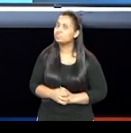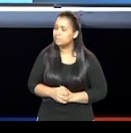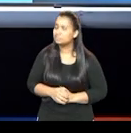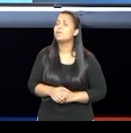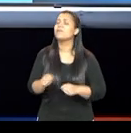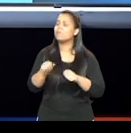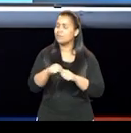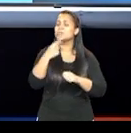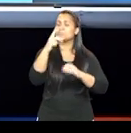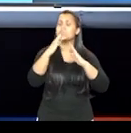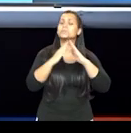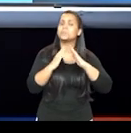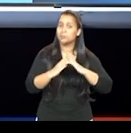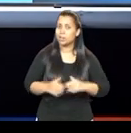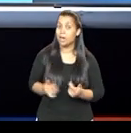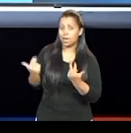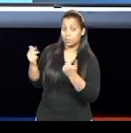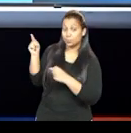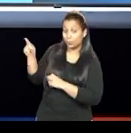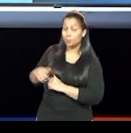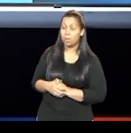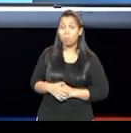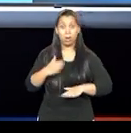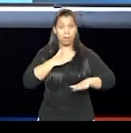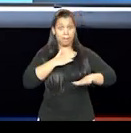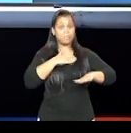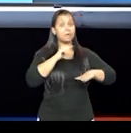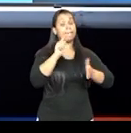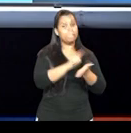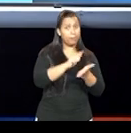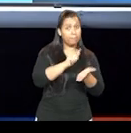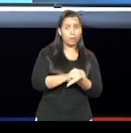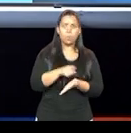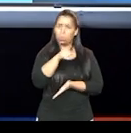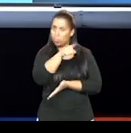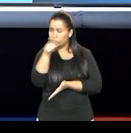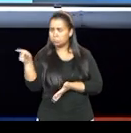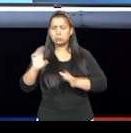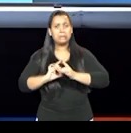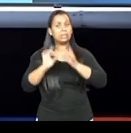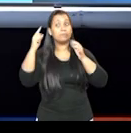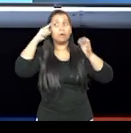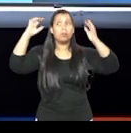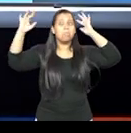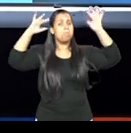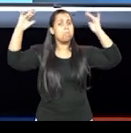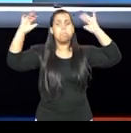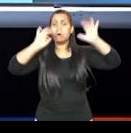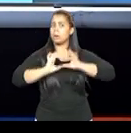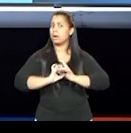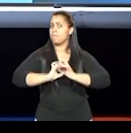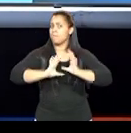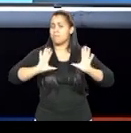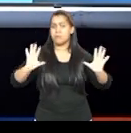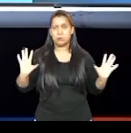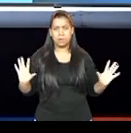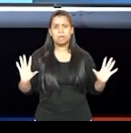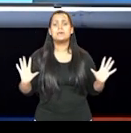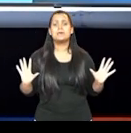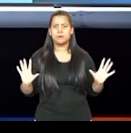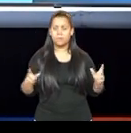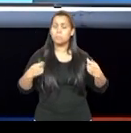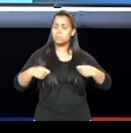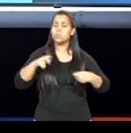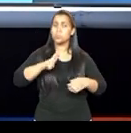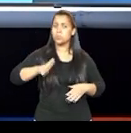Façam em casa uma rosa dos ventos. A minha eu fiz de papel. A de vocês, usem a imaginação. Vocês podem e devem